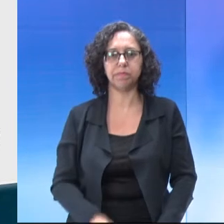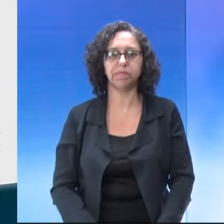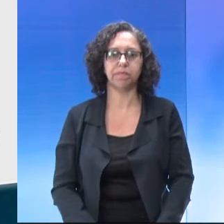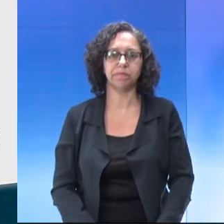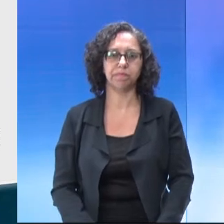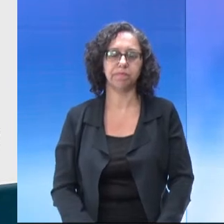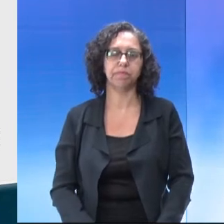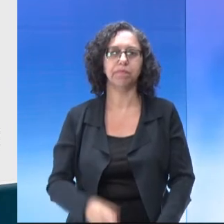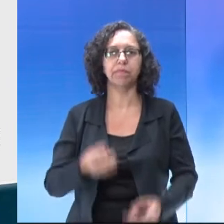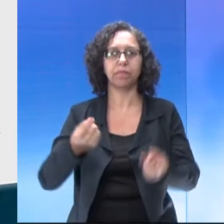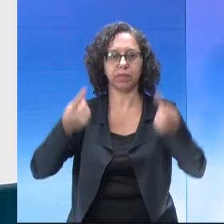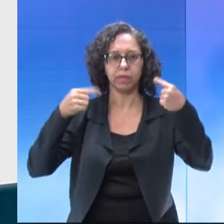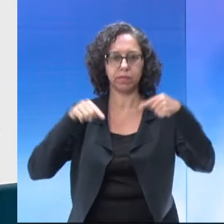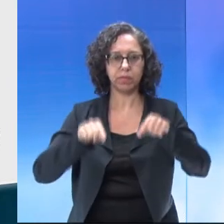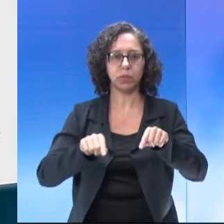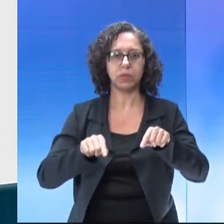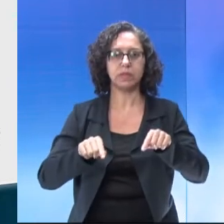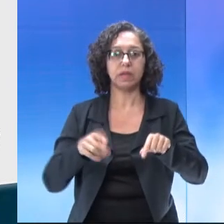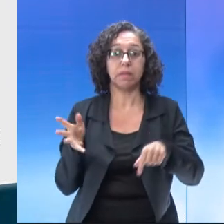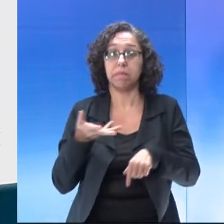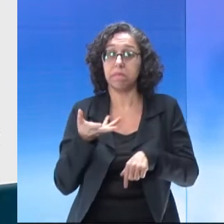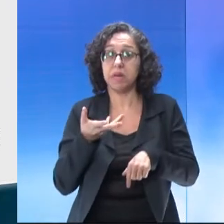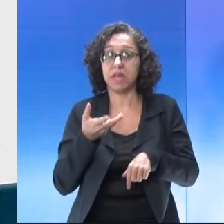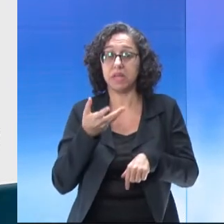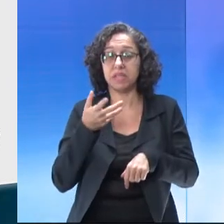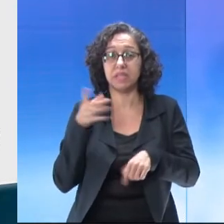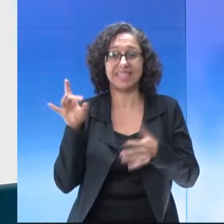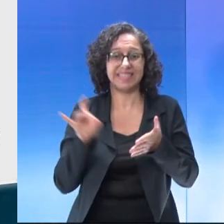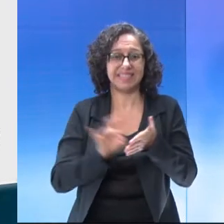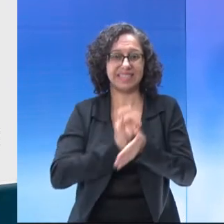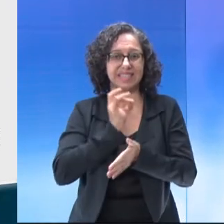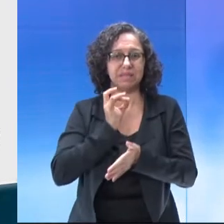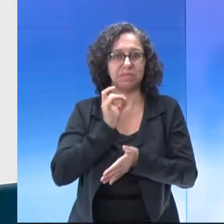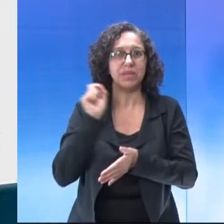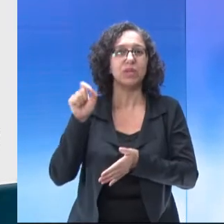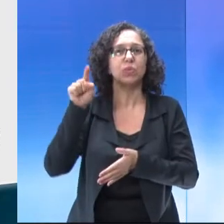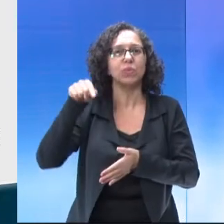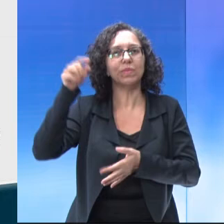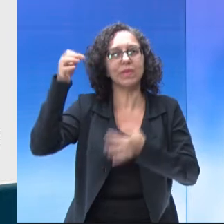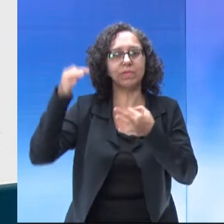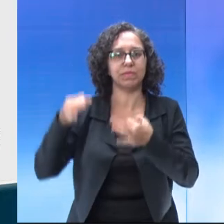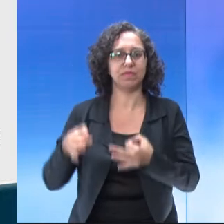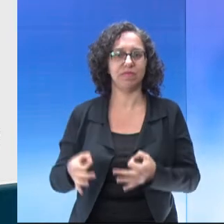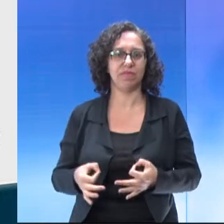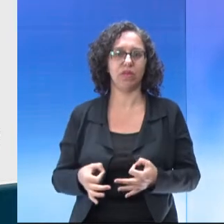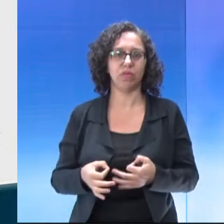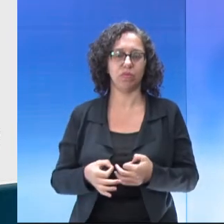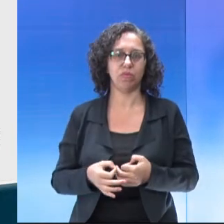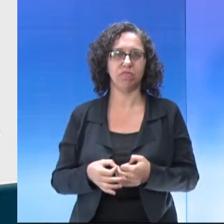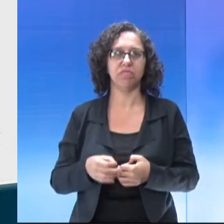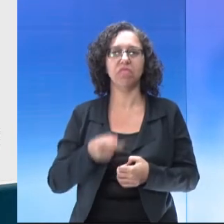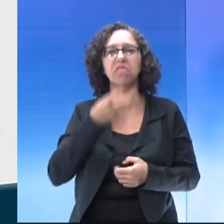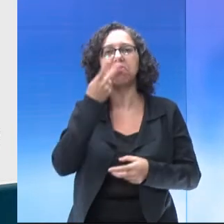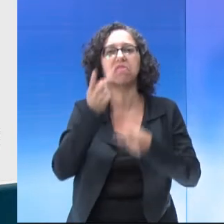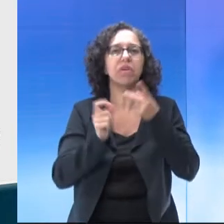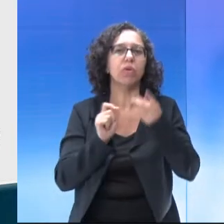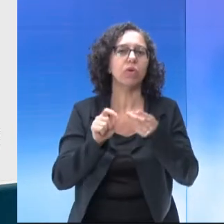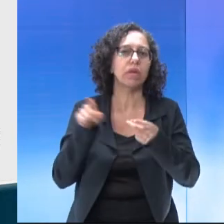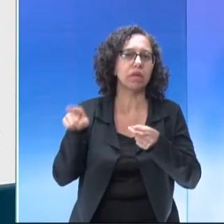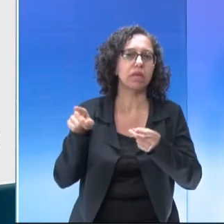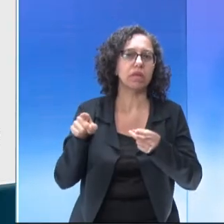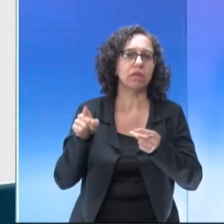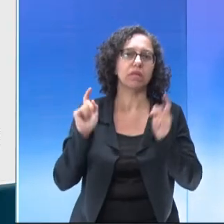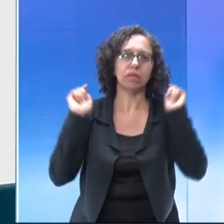da perfeição, comentou o monge. Vocês observam aí que quando eu vou citar uma obra, quando